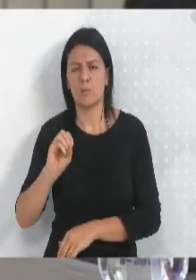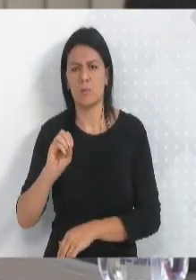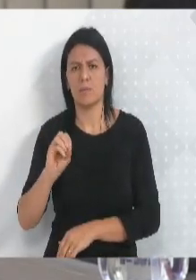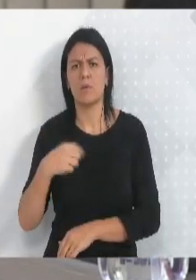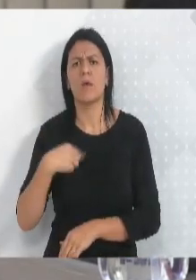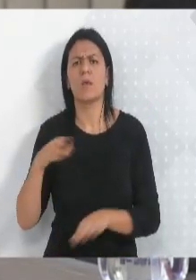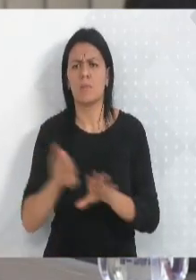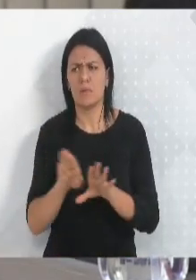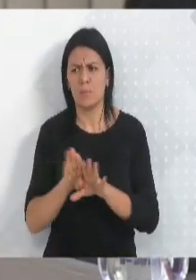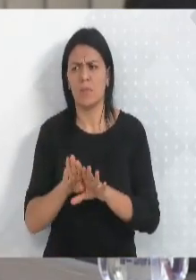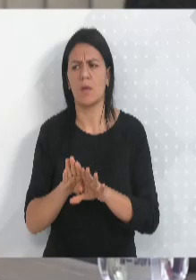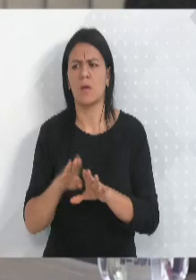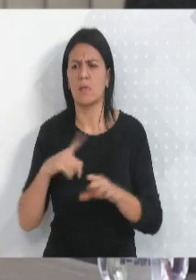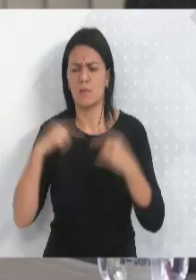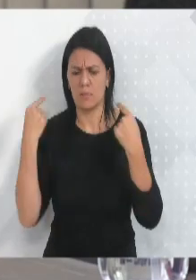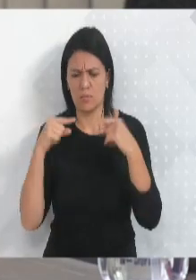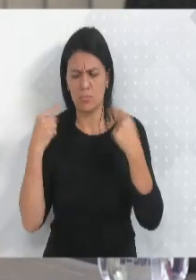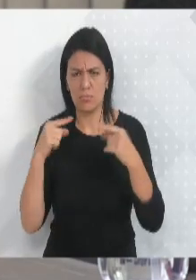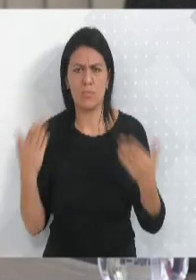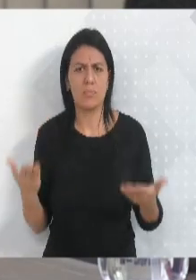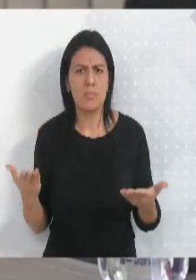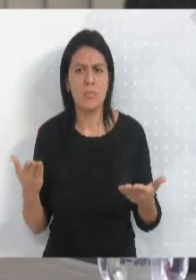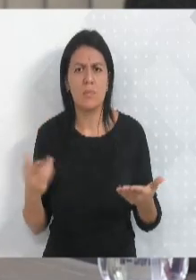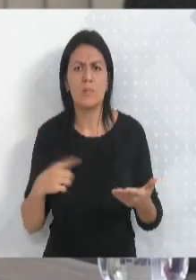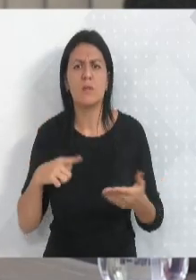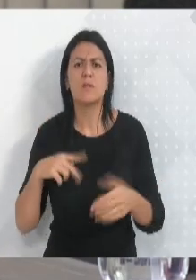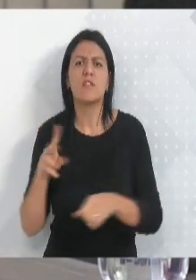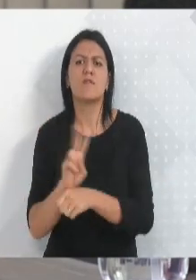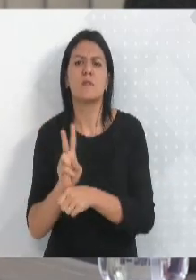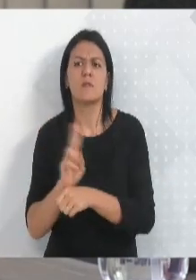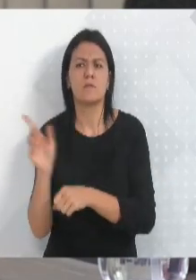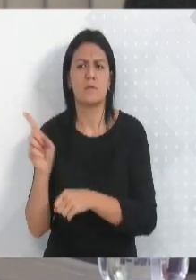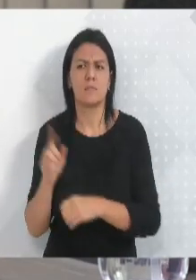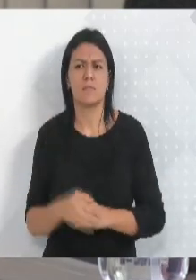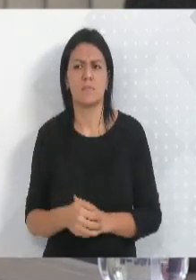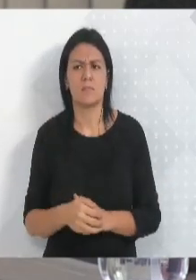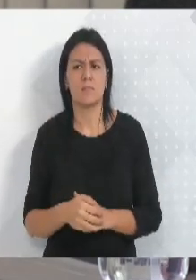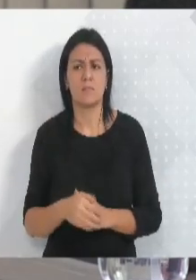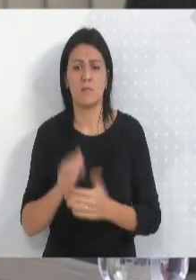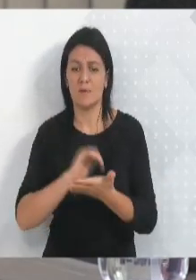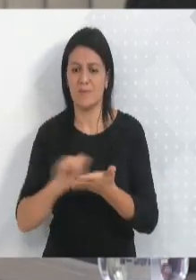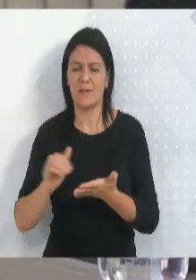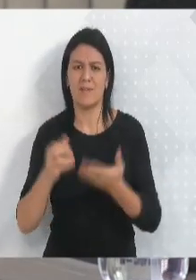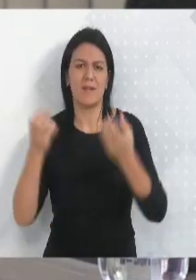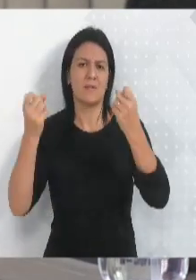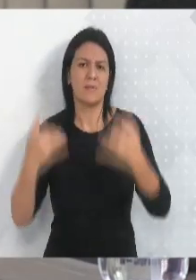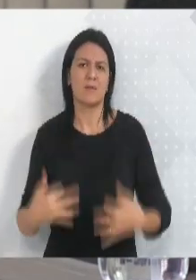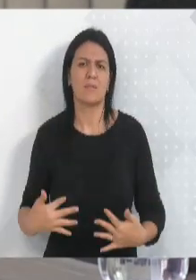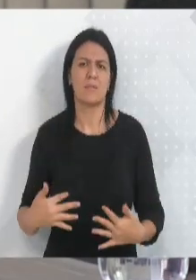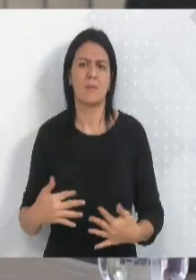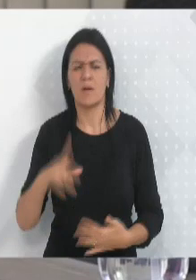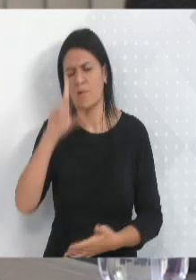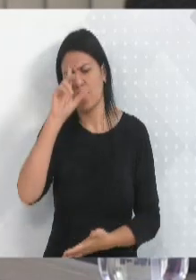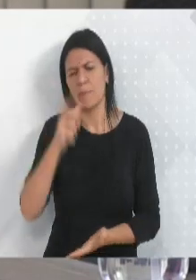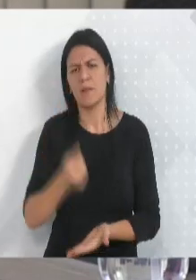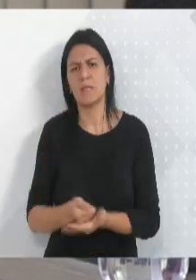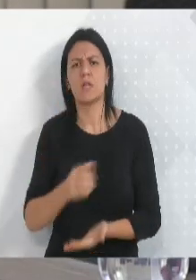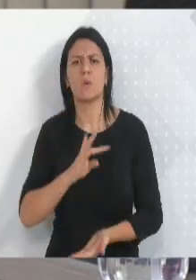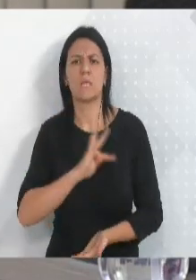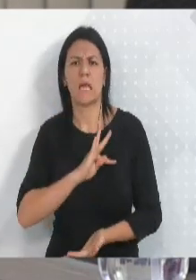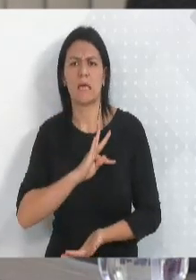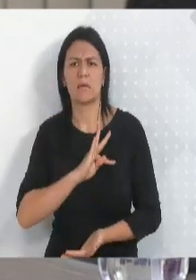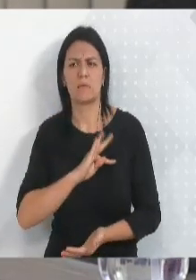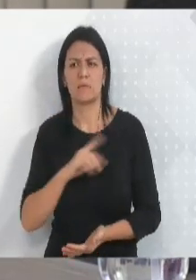da eventual necessidade ou não de colocar uma fiscalização ali, e o secretário disse que também foi uma decisão técnica colocar esses